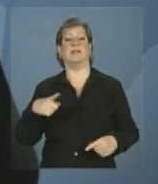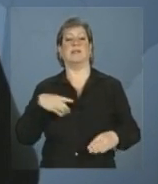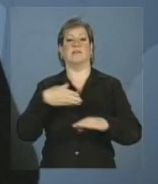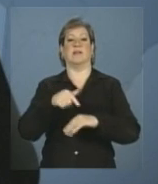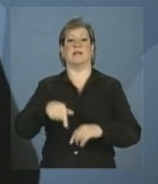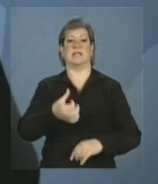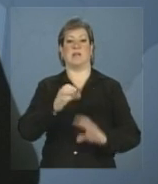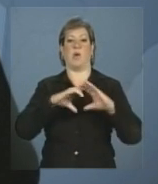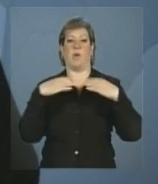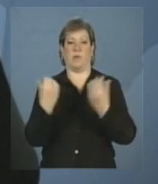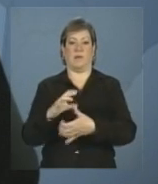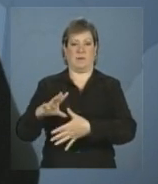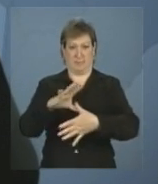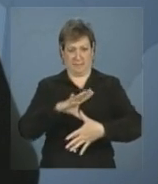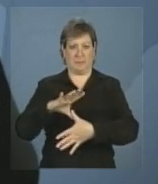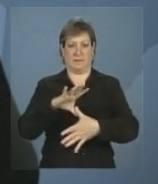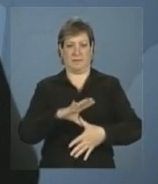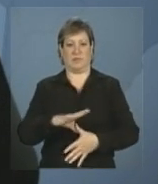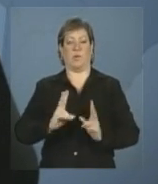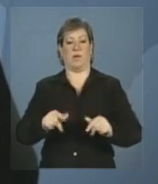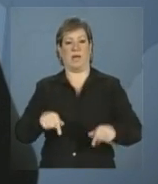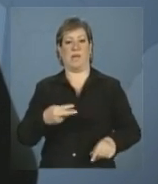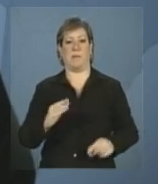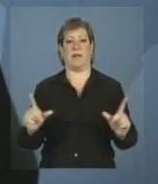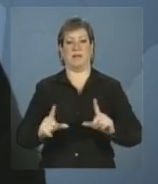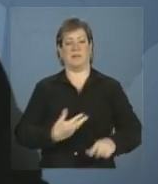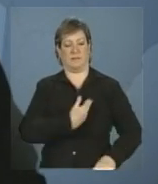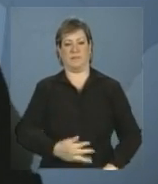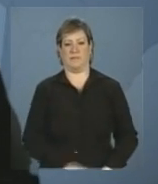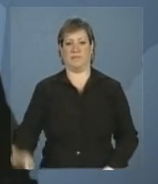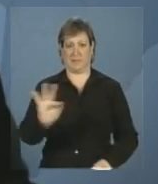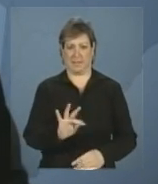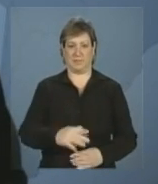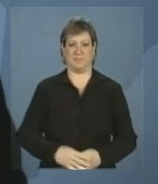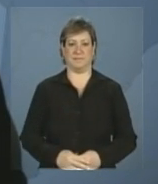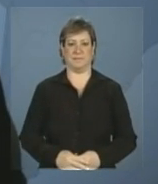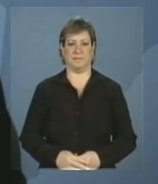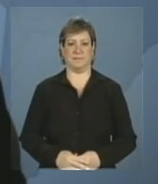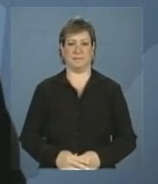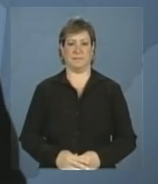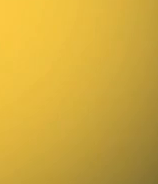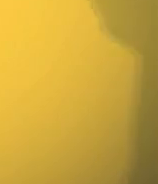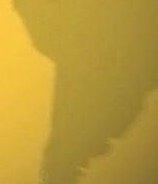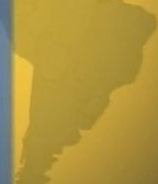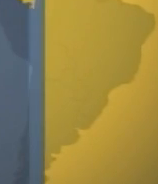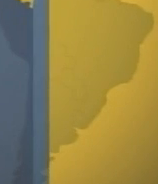participa então da sexta Cúpula das Américas. Continue com a gente, NBR, a TV do Governo Federal.